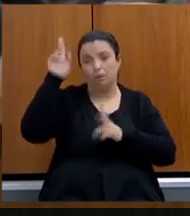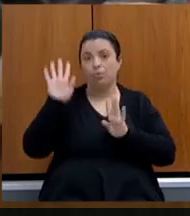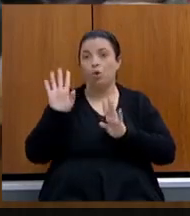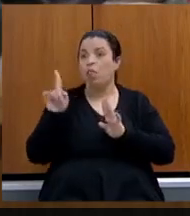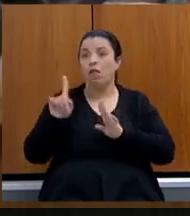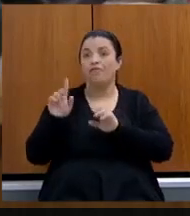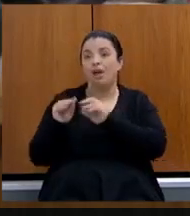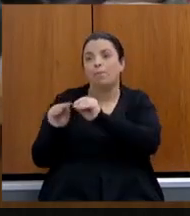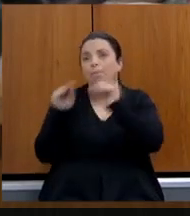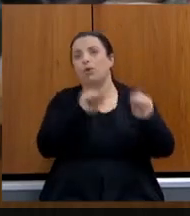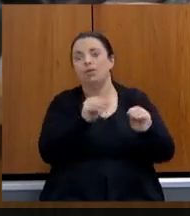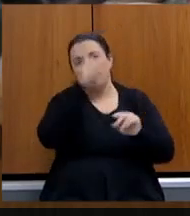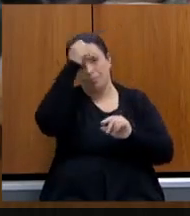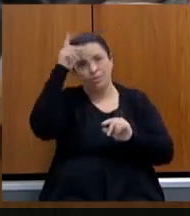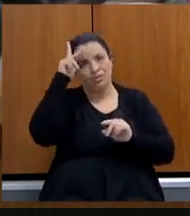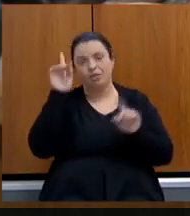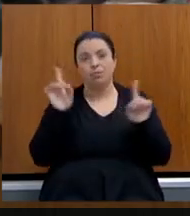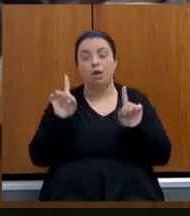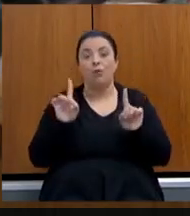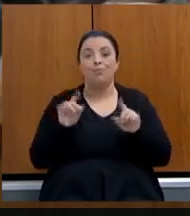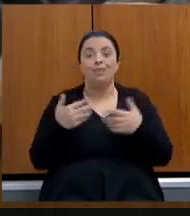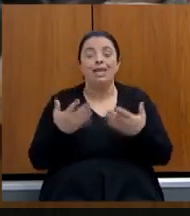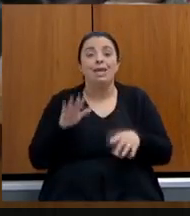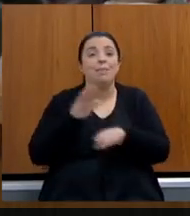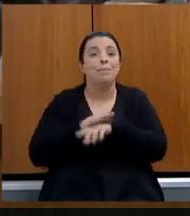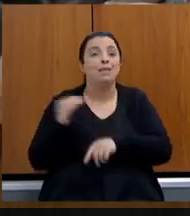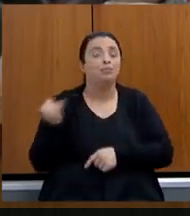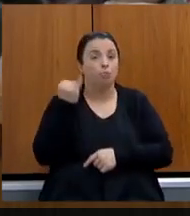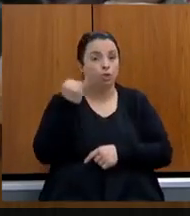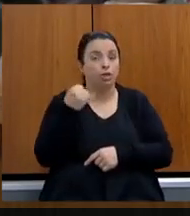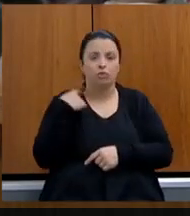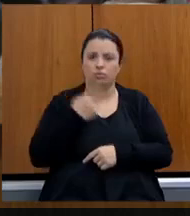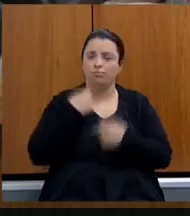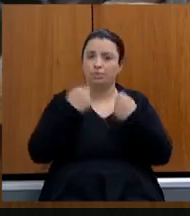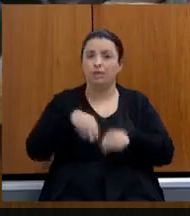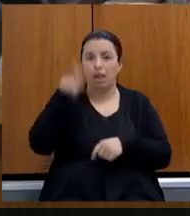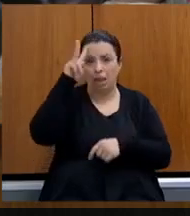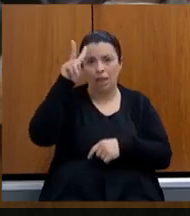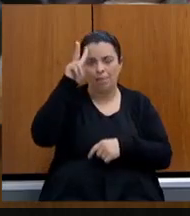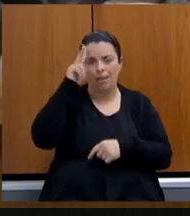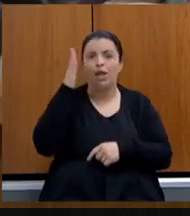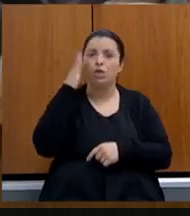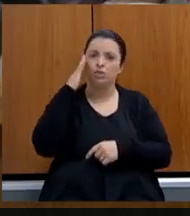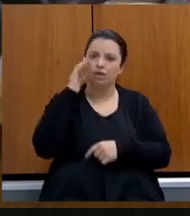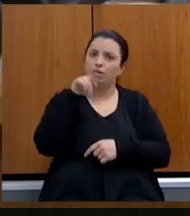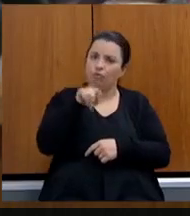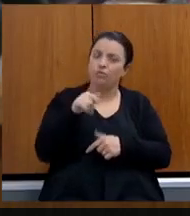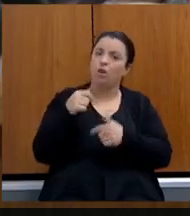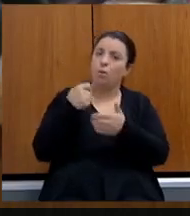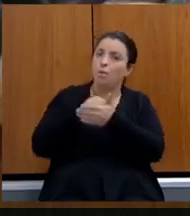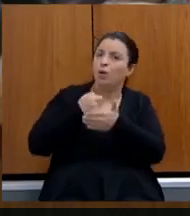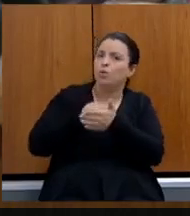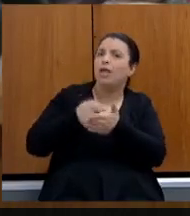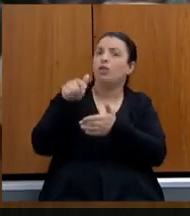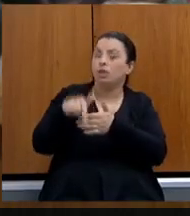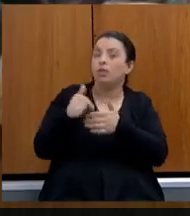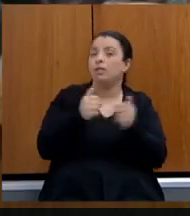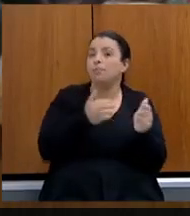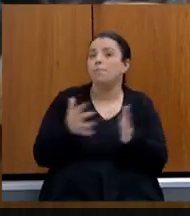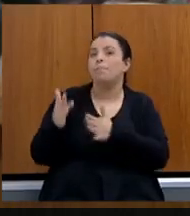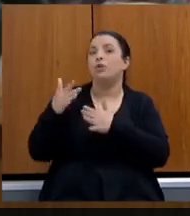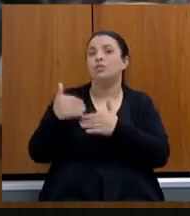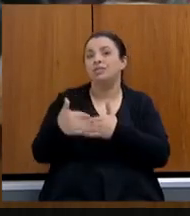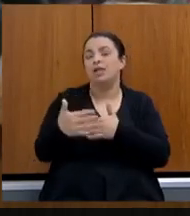é a coisa mais importante que eles não pode esquecer Deputado eu sei que a senhora que você é uma lutadora desse processo também